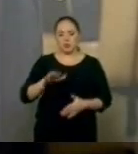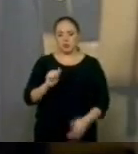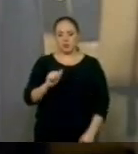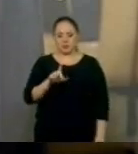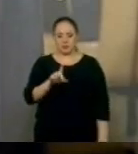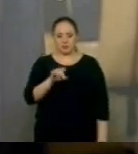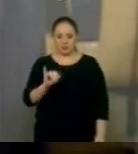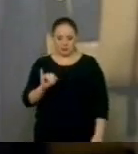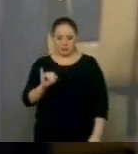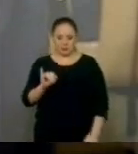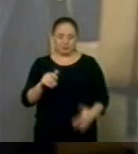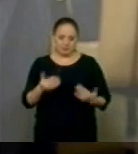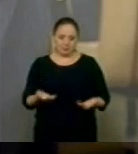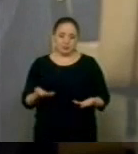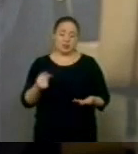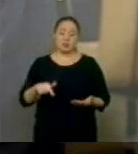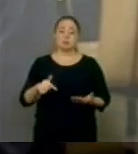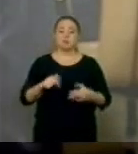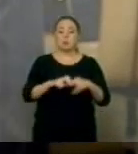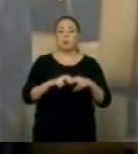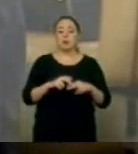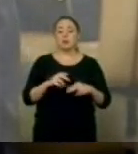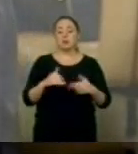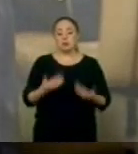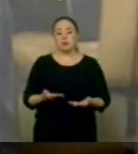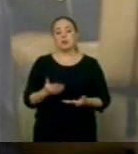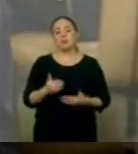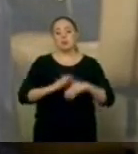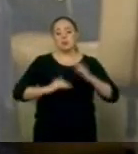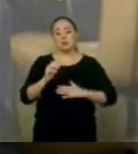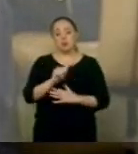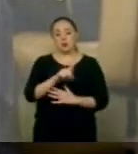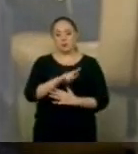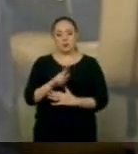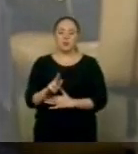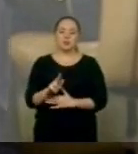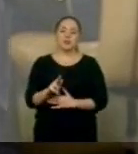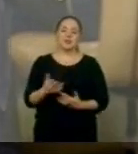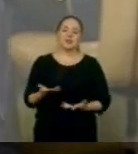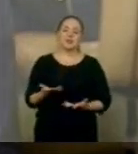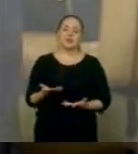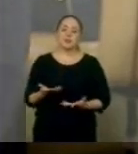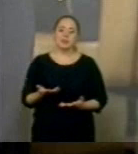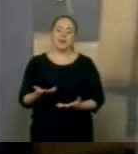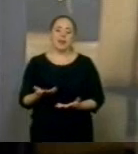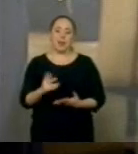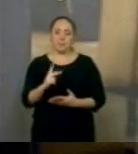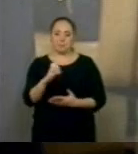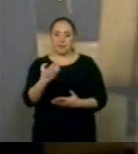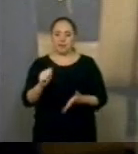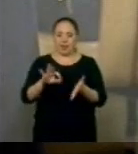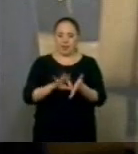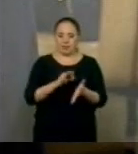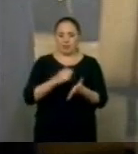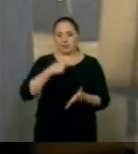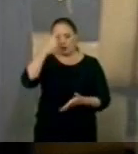de inconstitucionalidade. E aqui, portanto, o então advogado-geral da União, em peça assim assinada, inclusive por mim, na